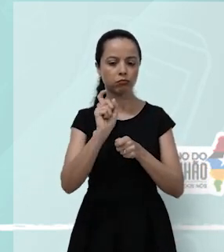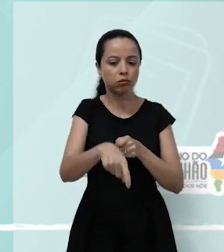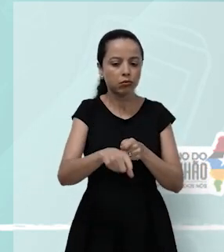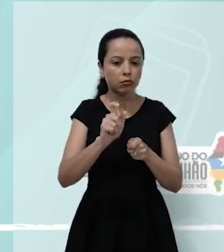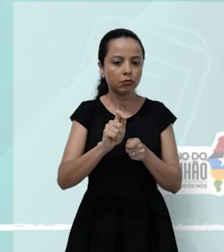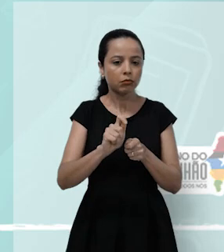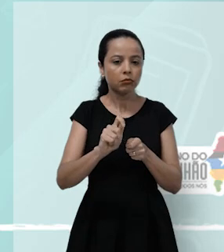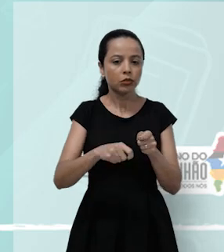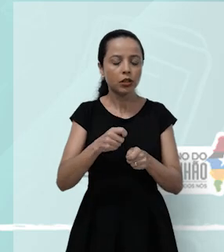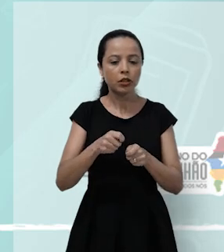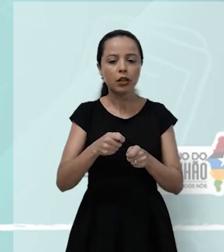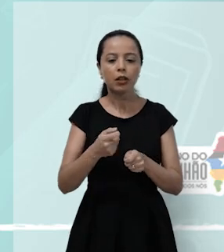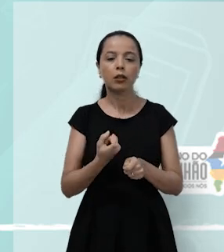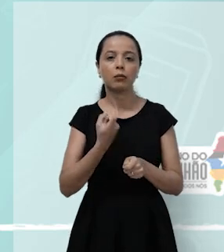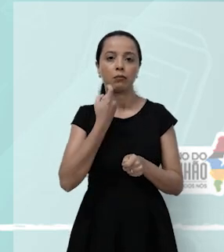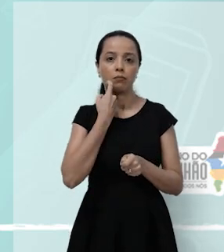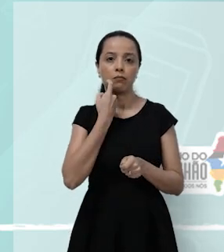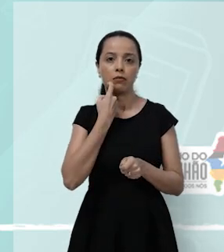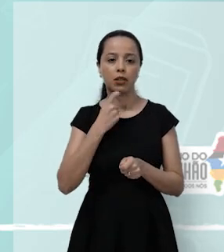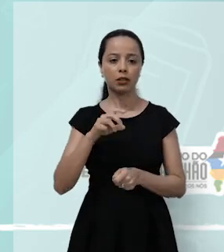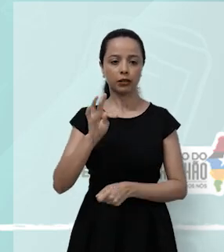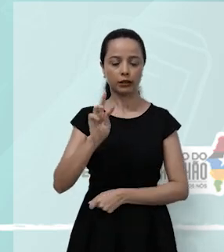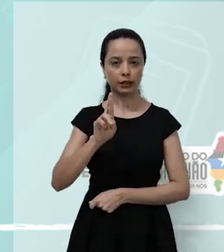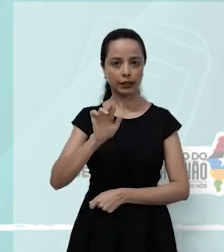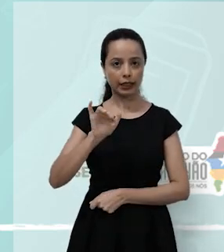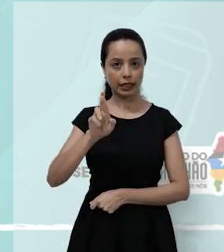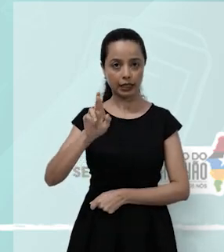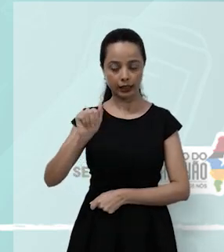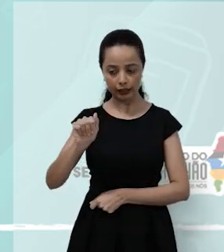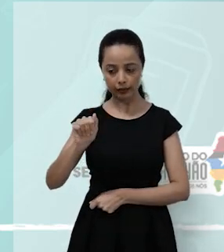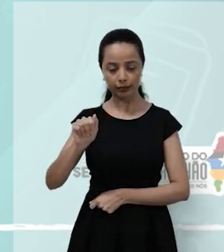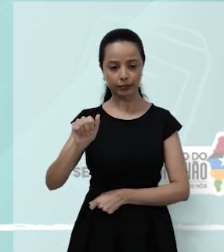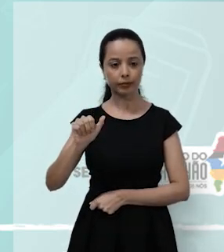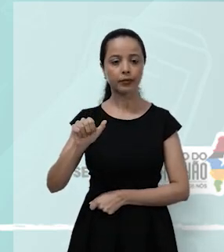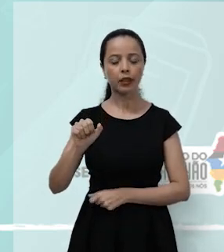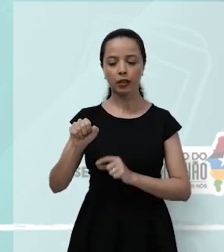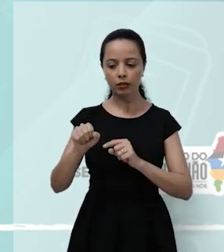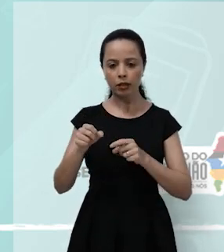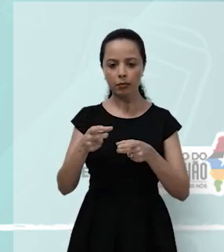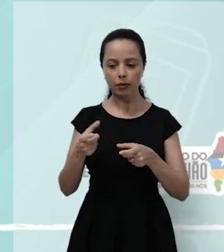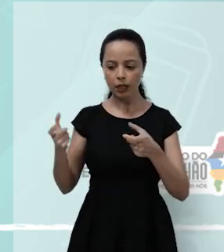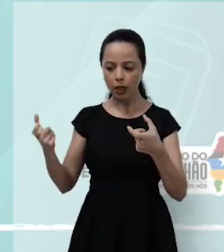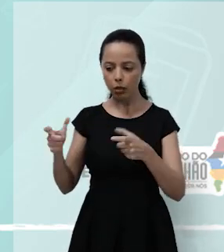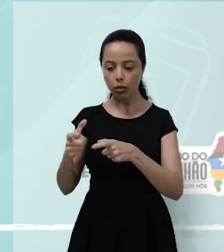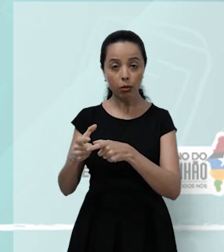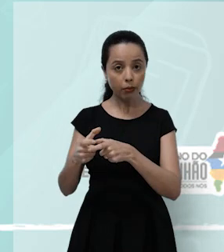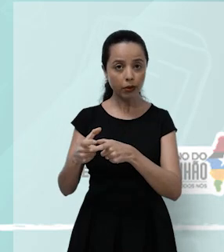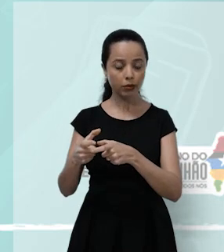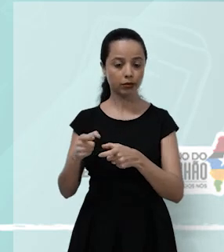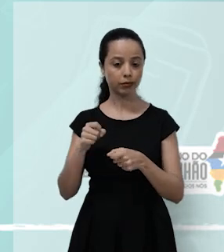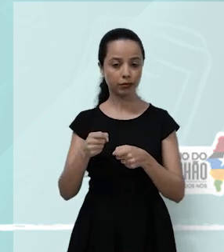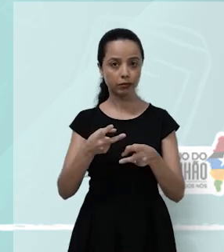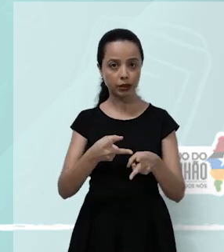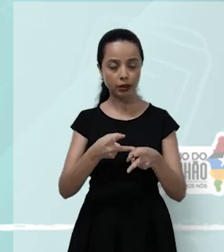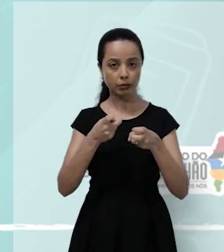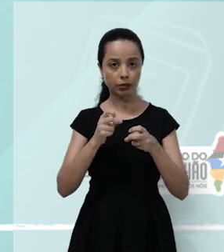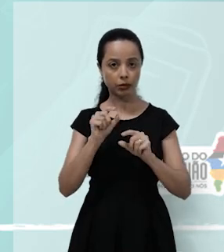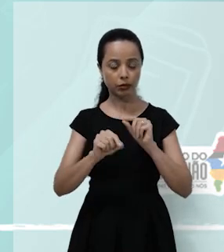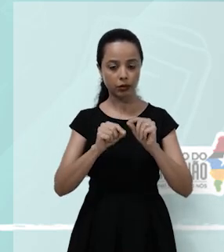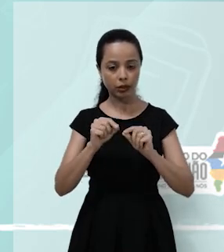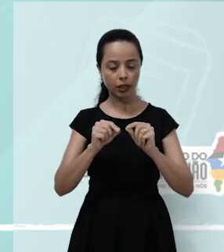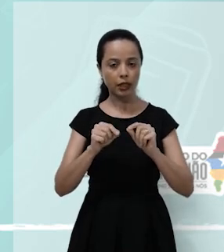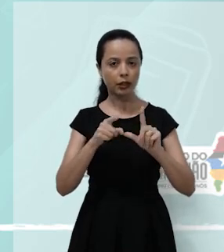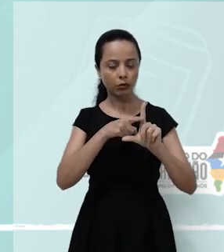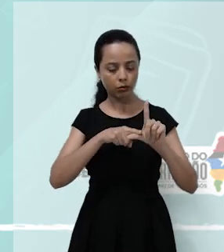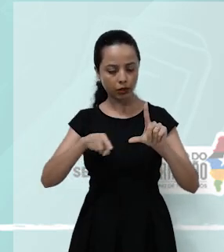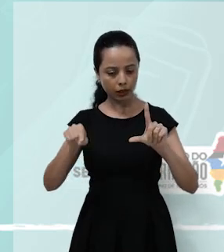na mesma lagoa, né? Esse fato pode ser observado no gráfico abaixo, em que a curva 1 representa a